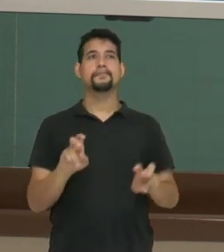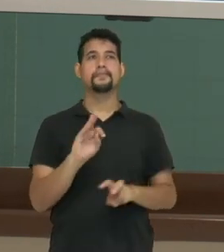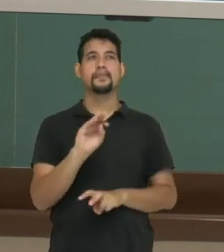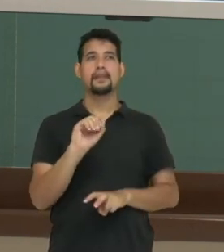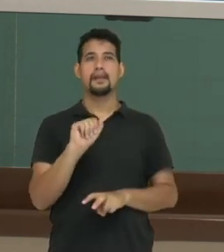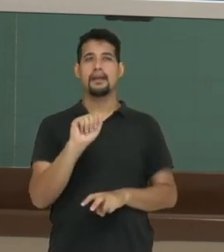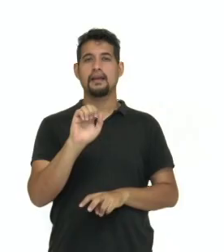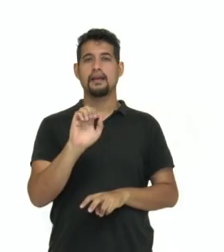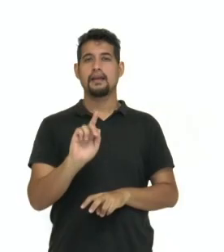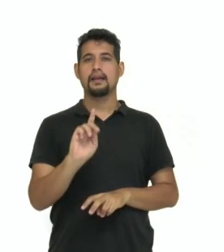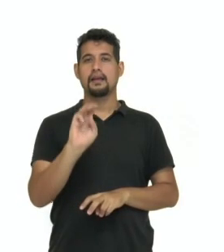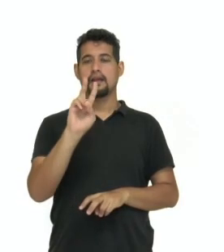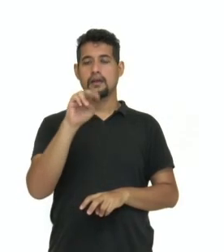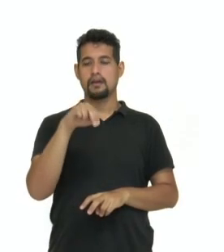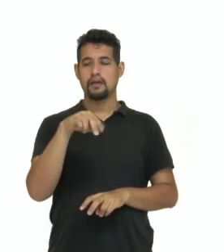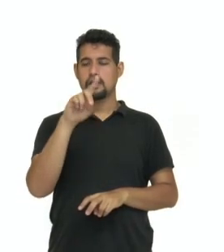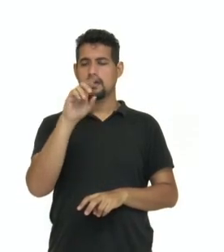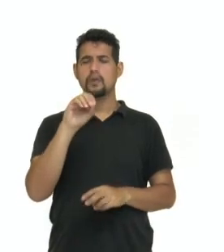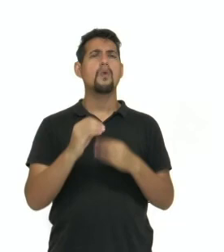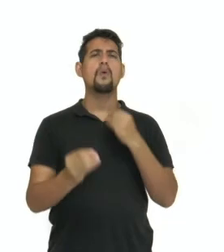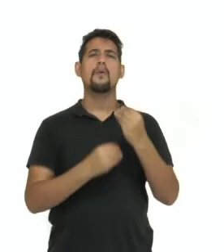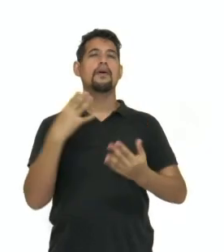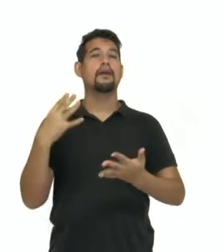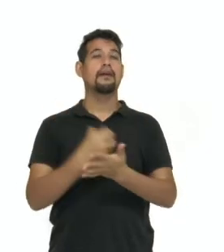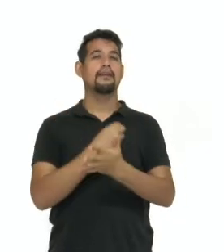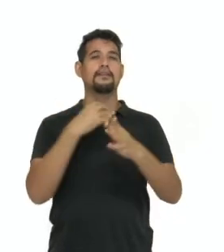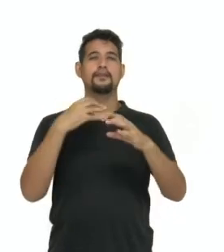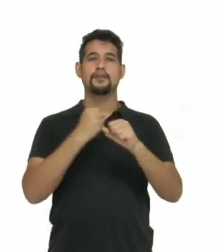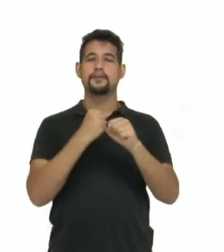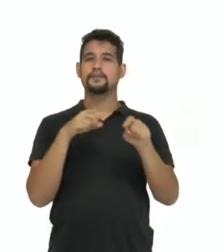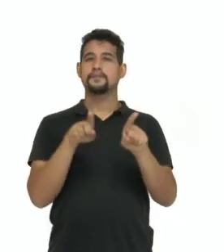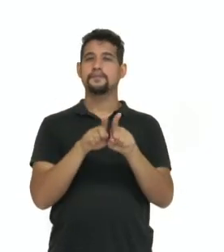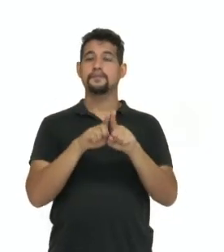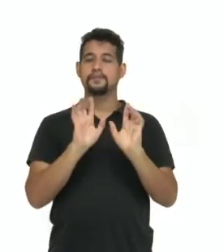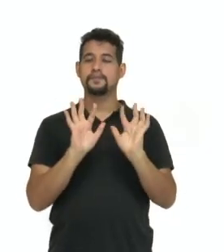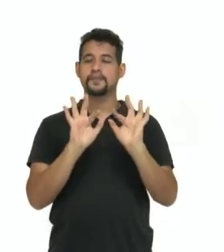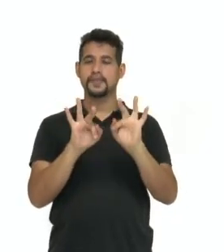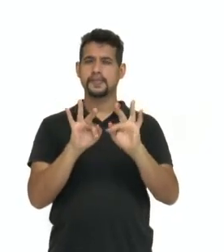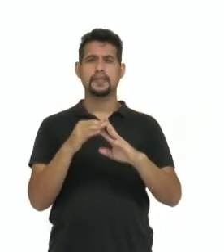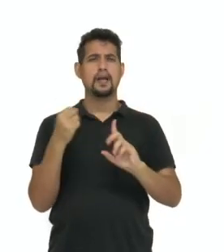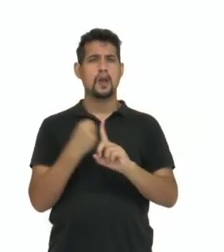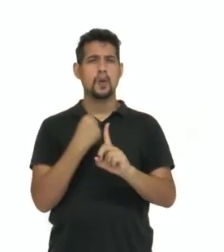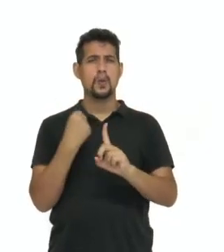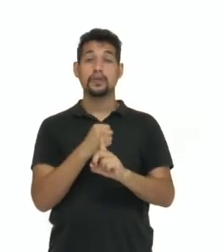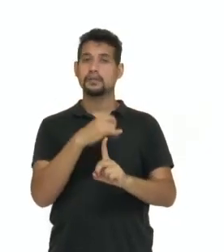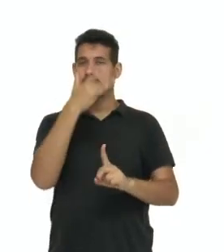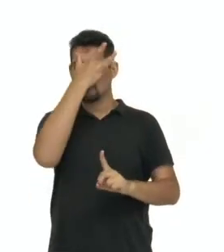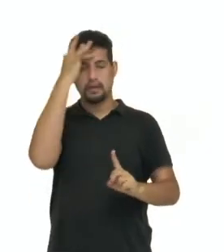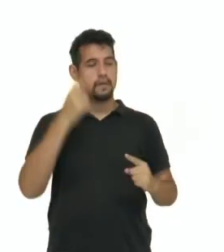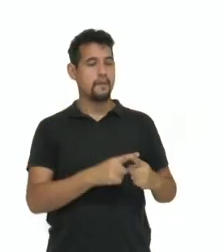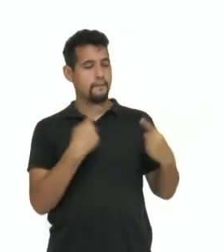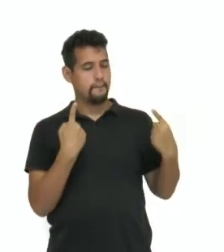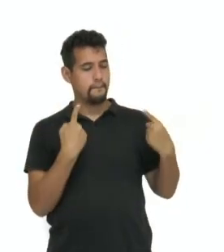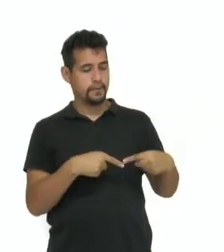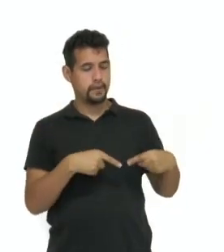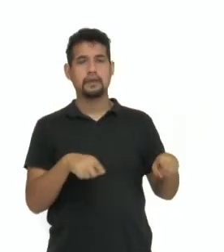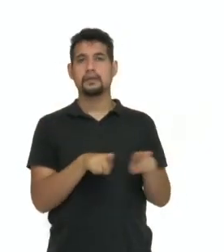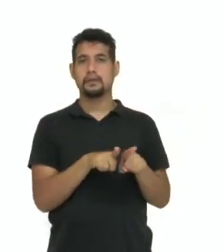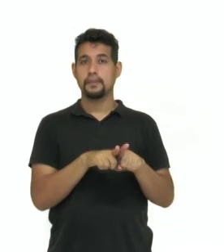Taekwondo. Como vencer? Somar mais pontos ao final da luta, caso o adversário vá